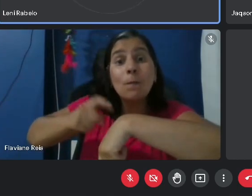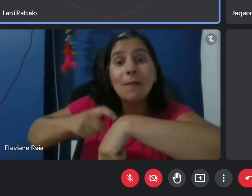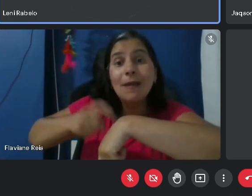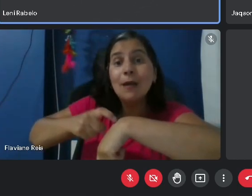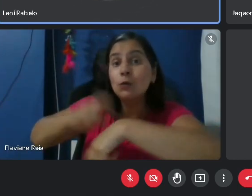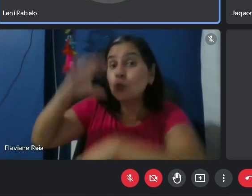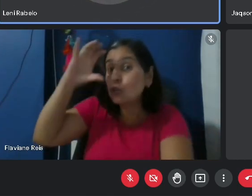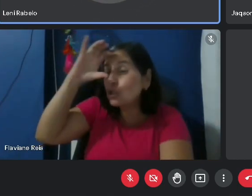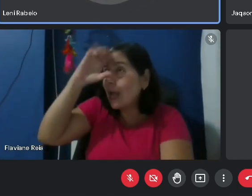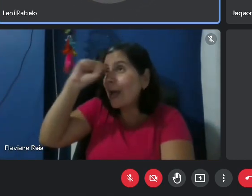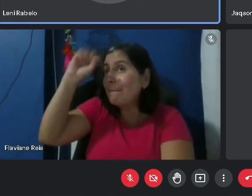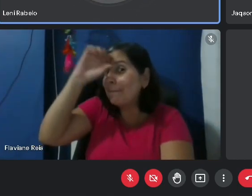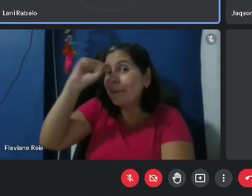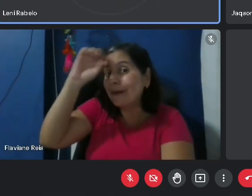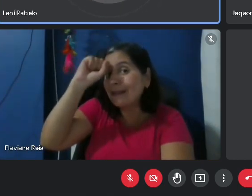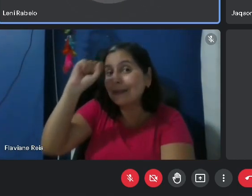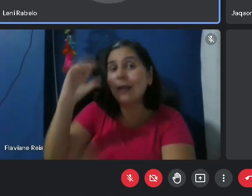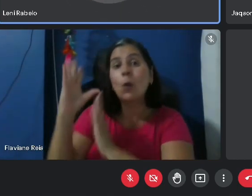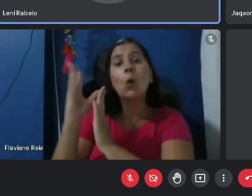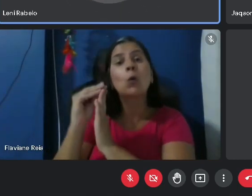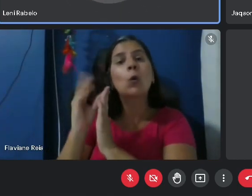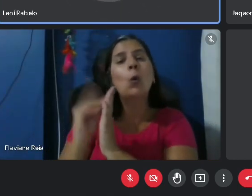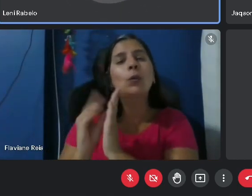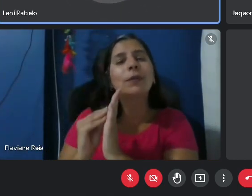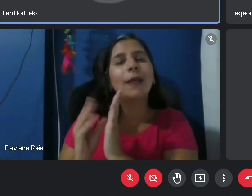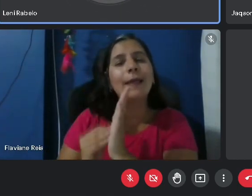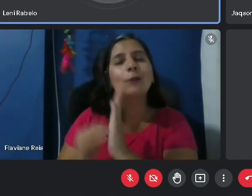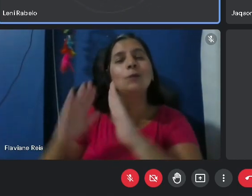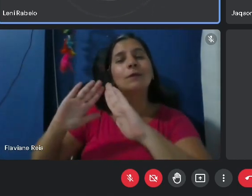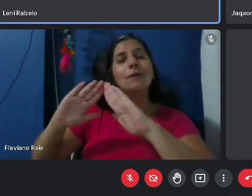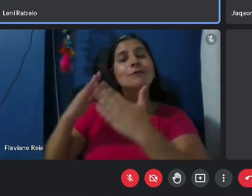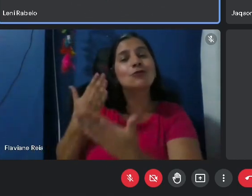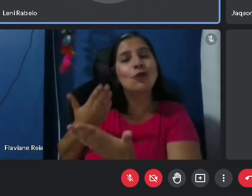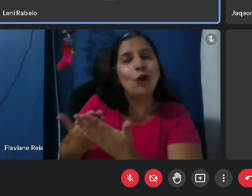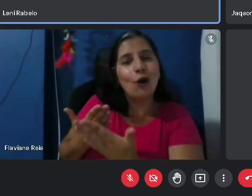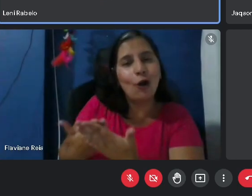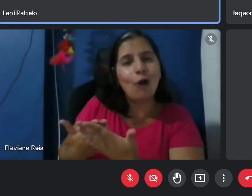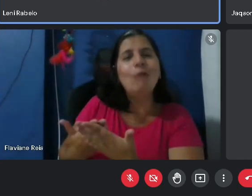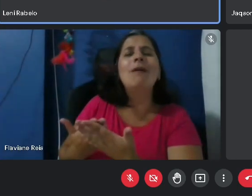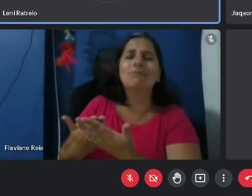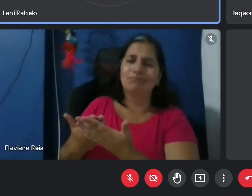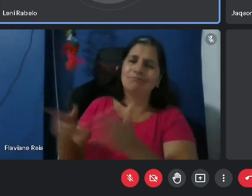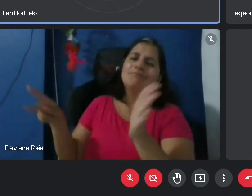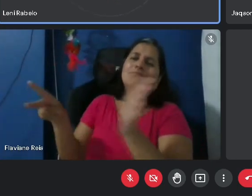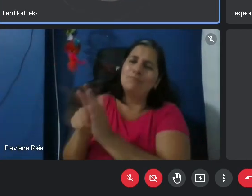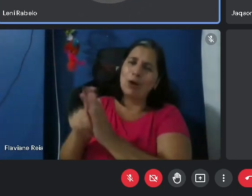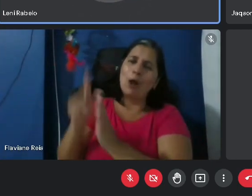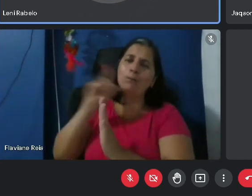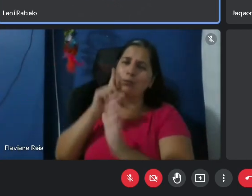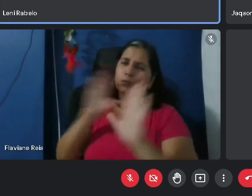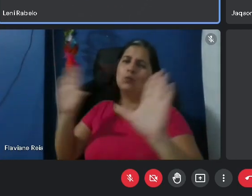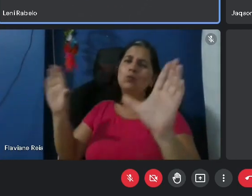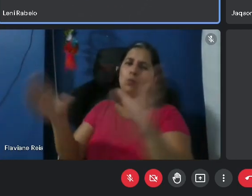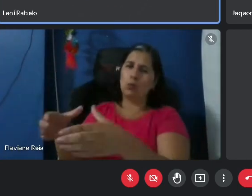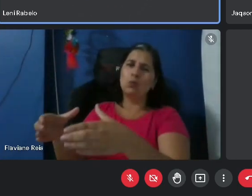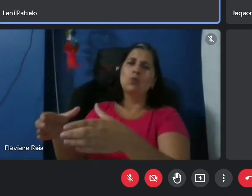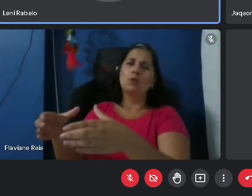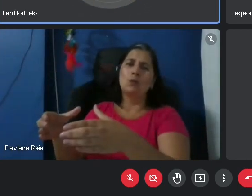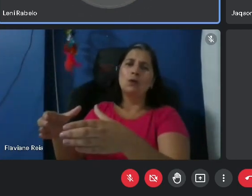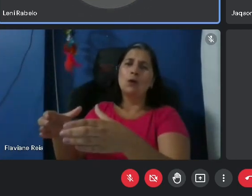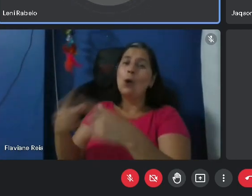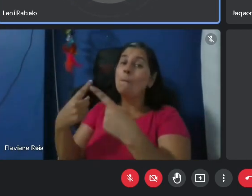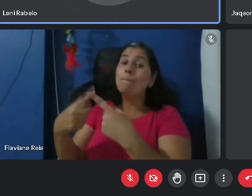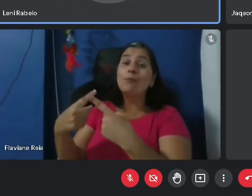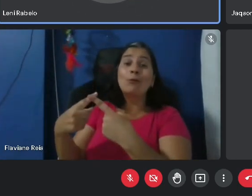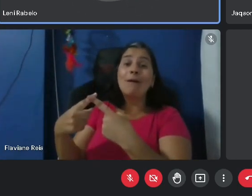interação. É necessária essa interação no momento de aprender os conteúdos na escola, porque